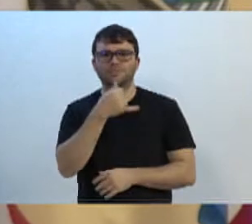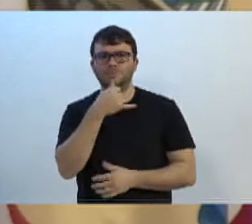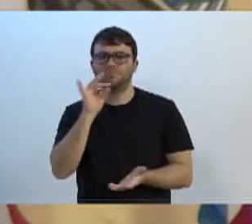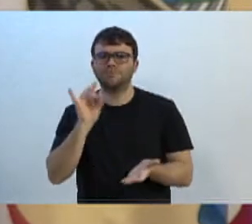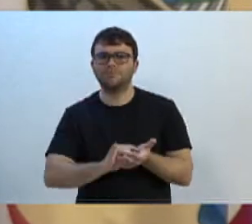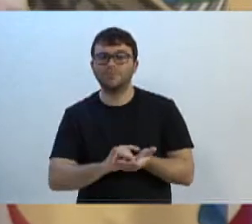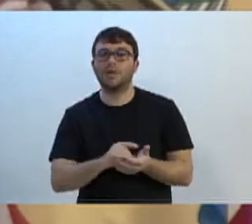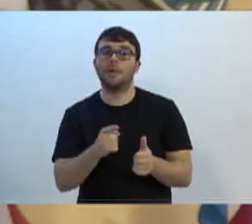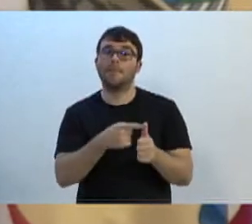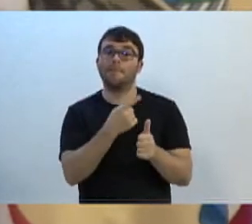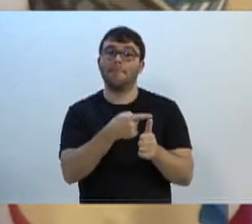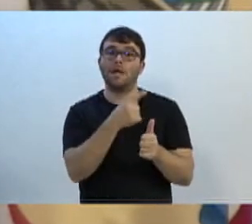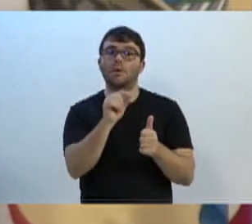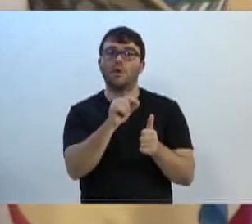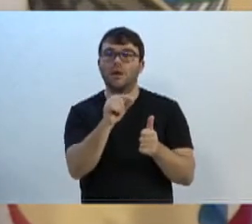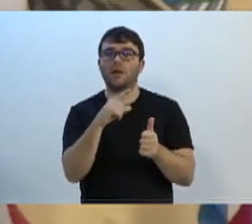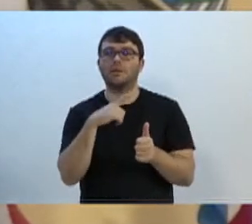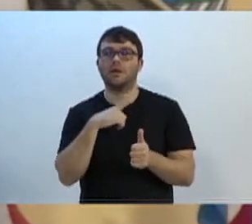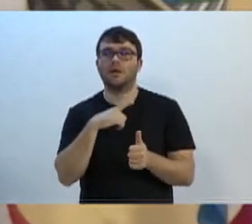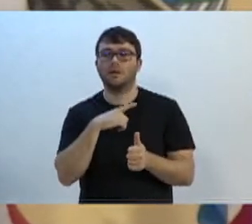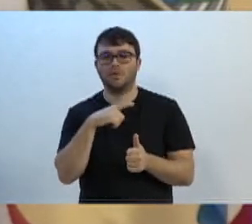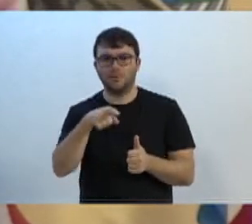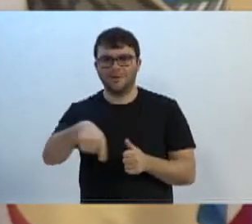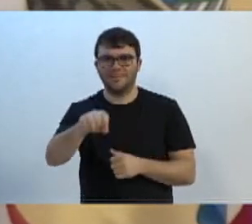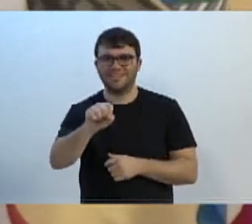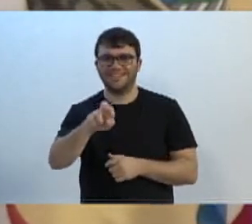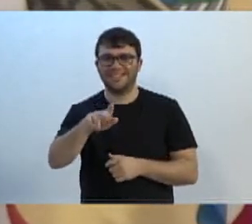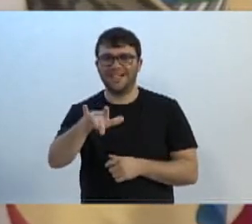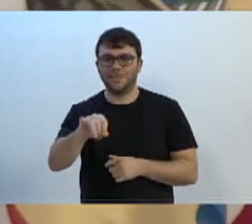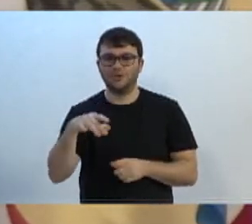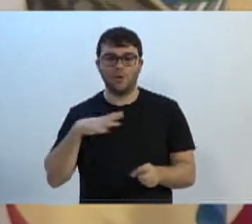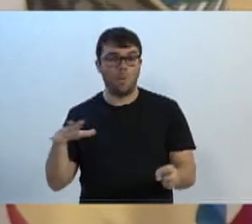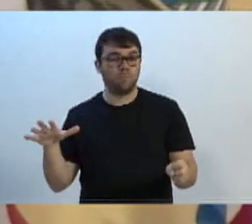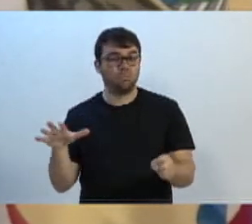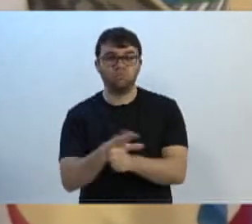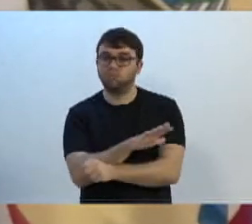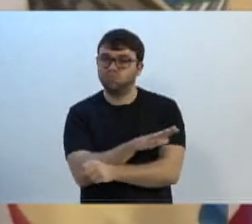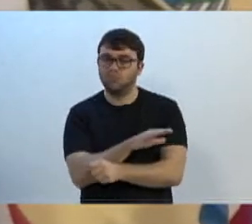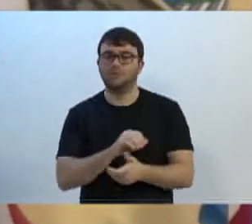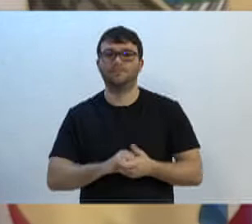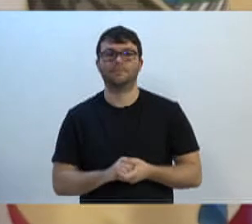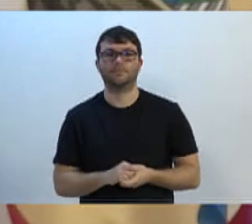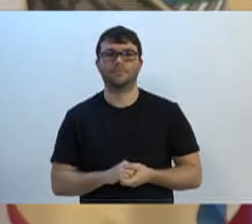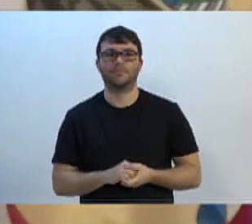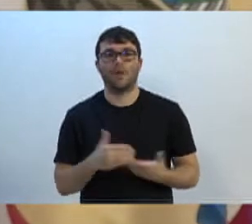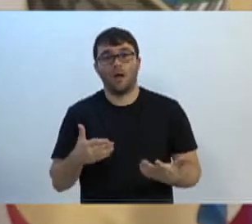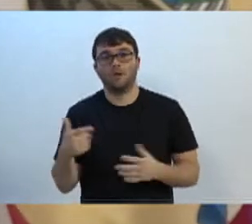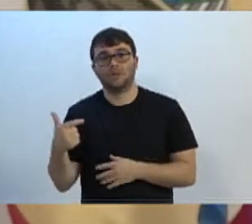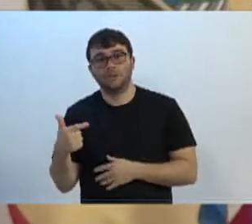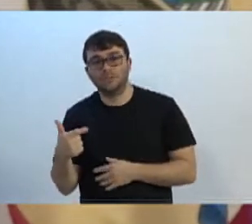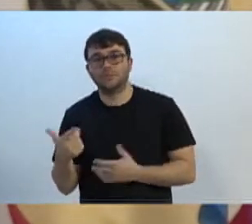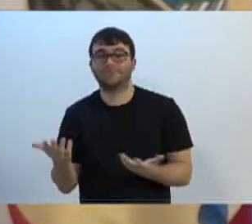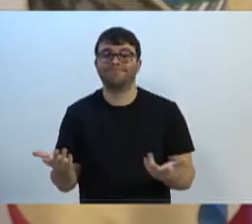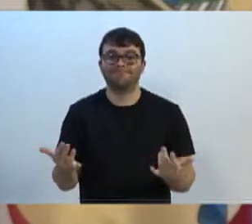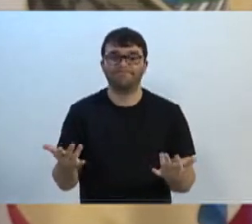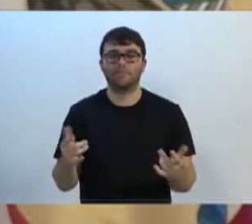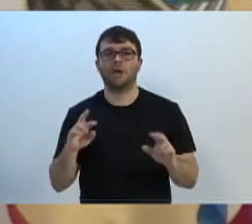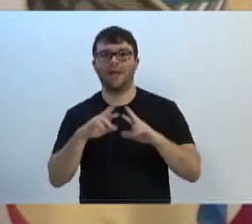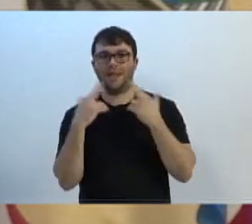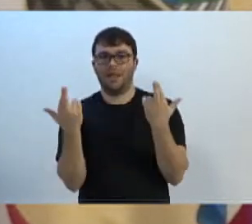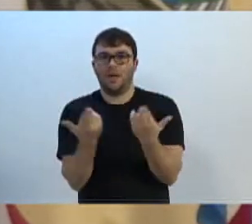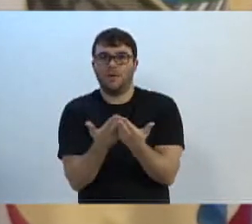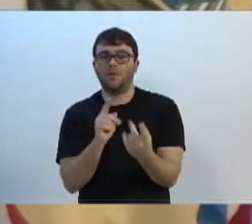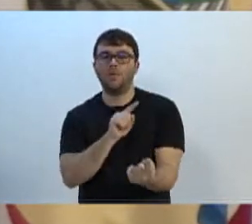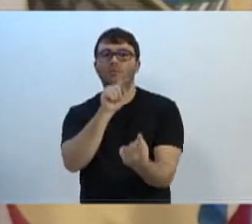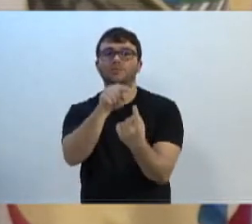na primeira nós estávamos aqui Sérgio Você lembra muito bem extremamente lotados e o objetivo dessa reunião é